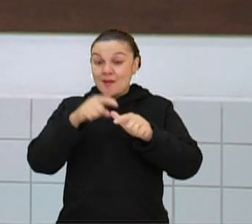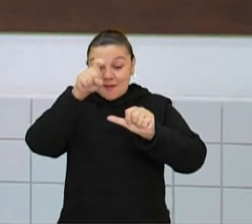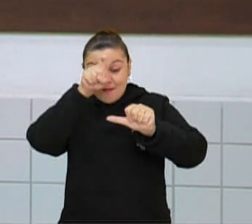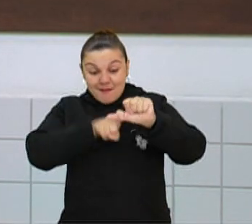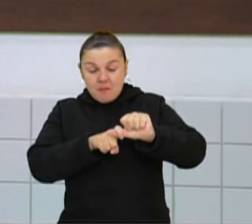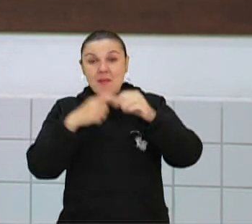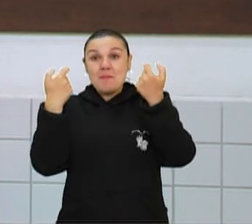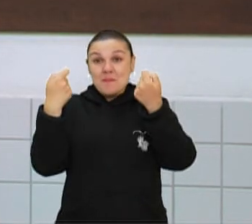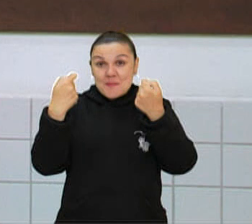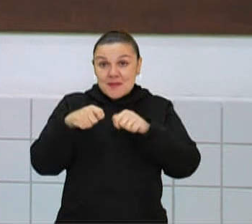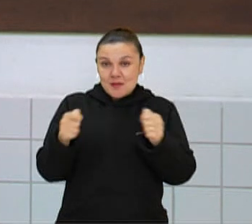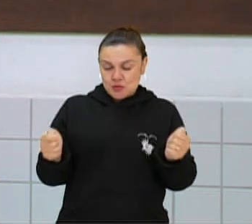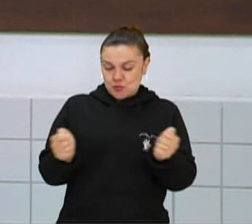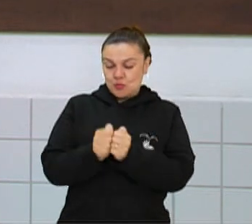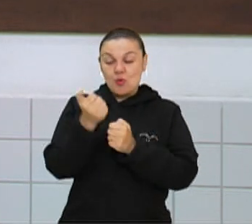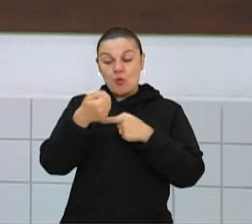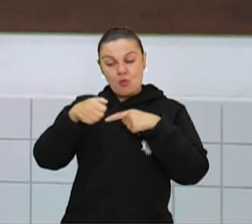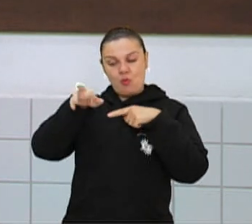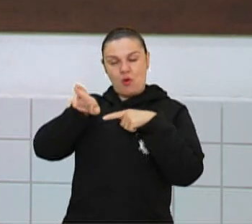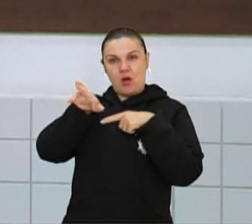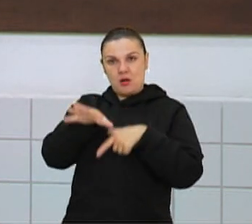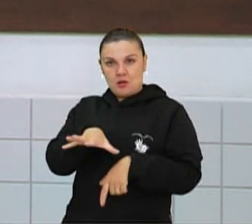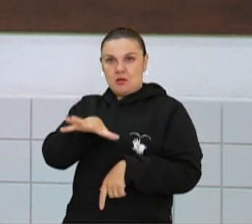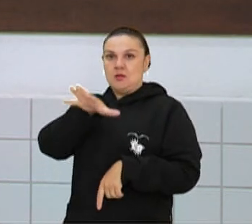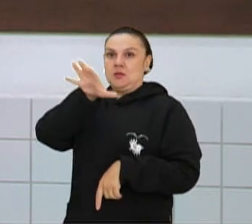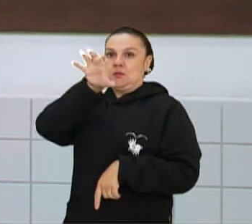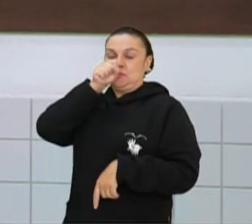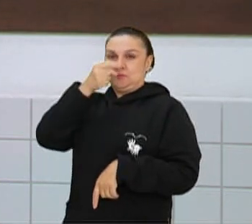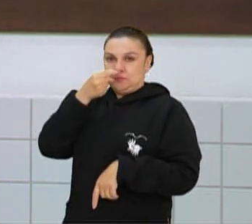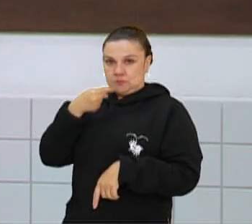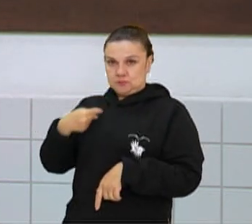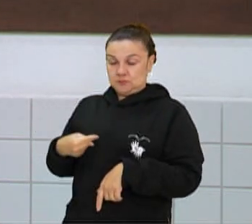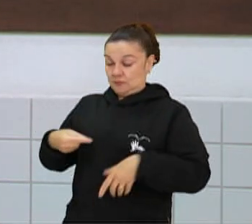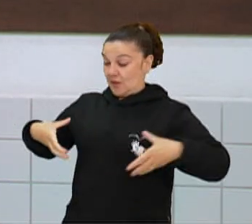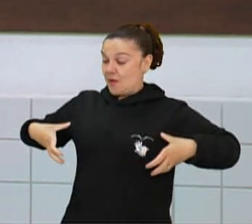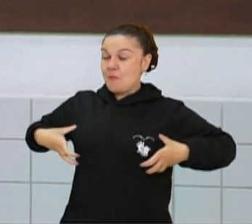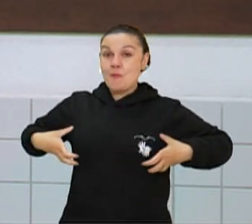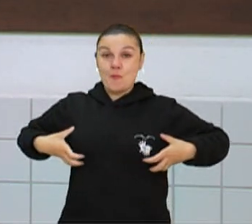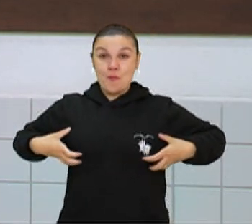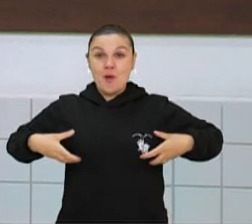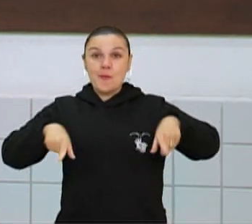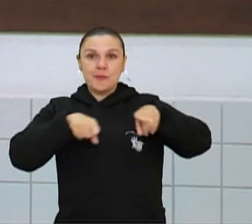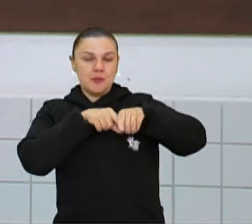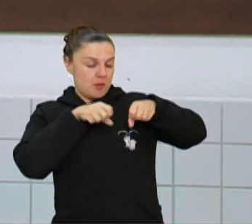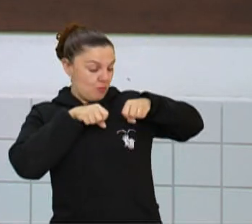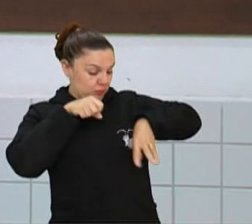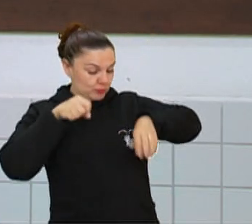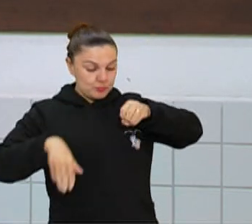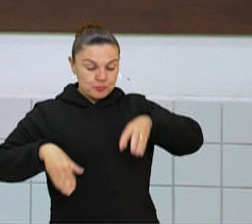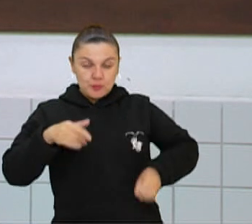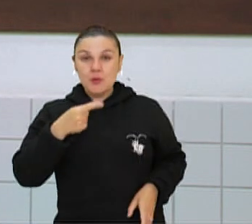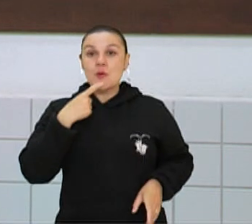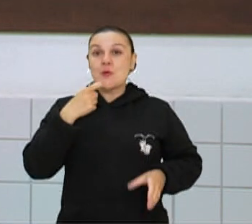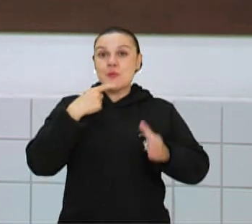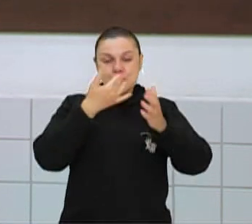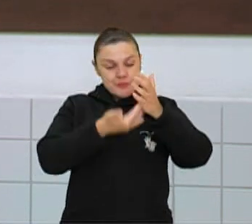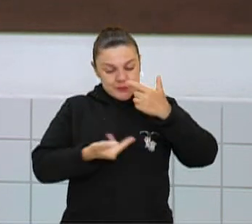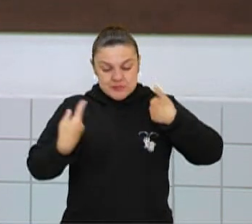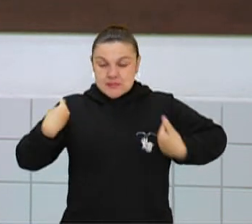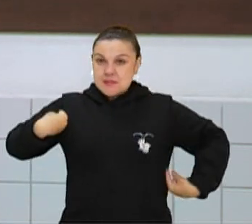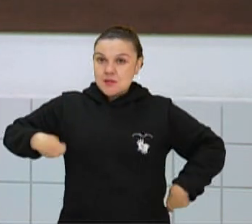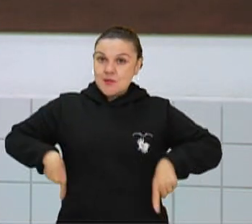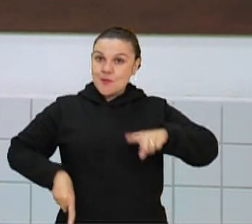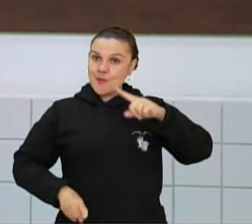Então, o oxigênio que é ventilado para dentro dos nossos pulmões, ele também é transportado durante todo o